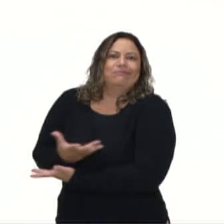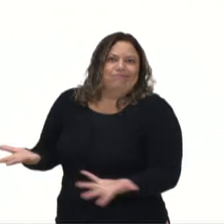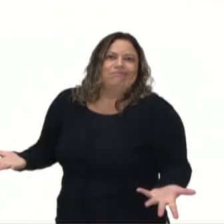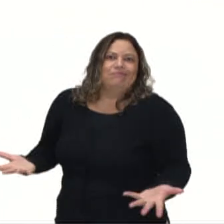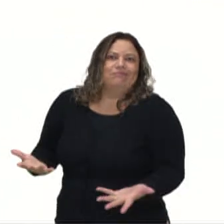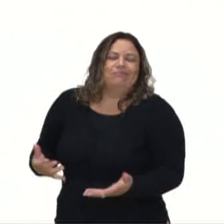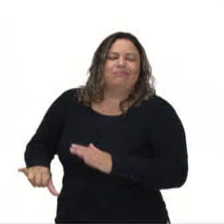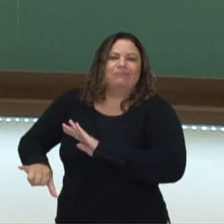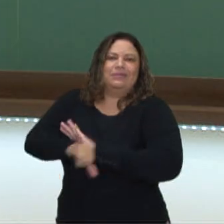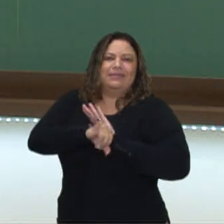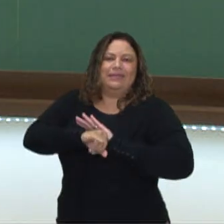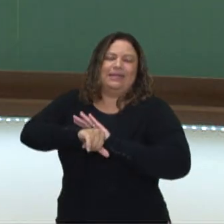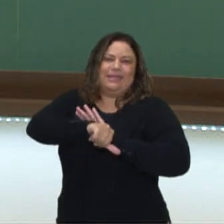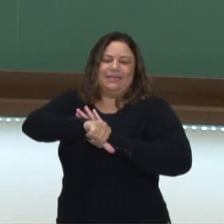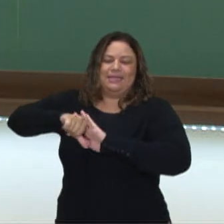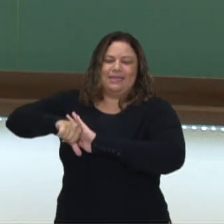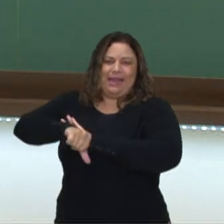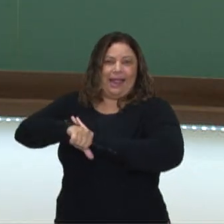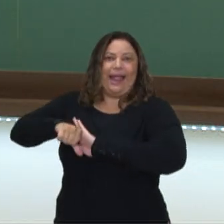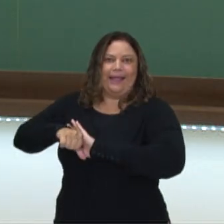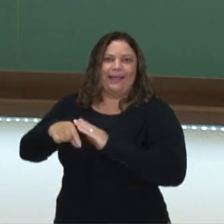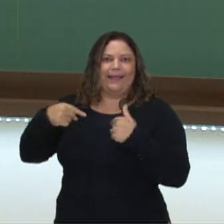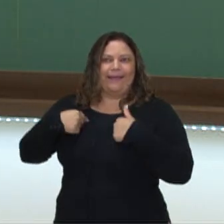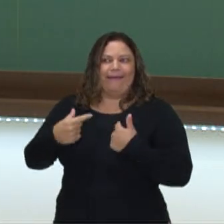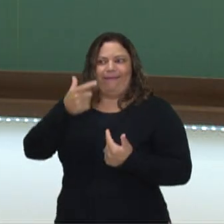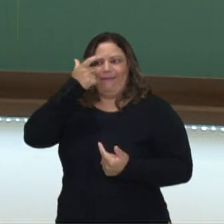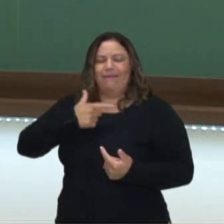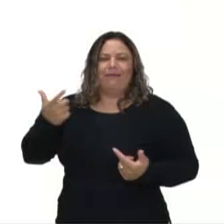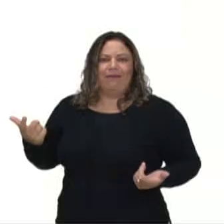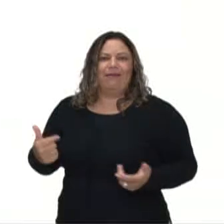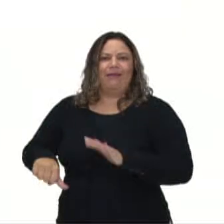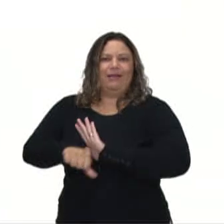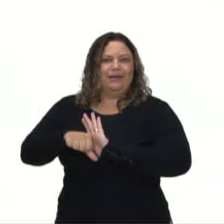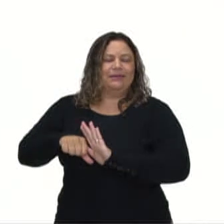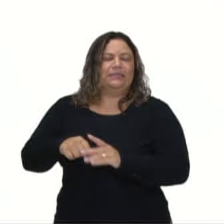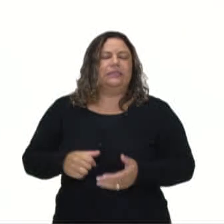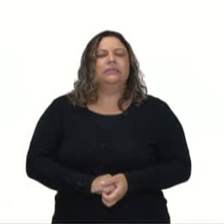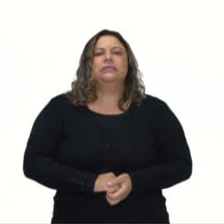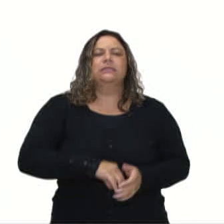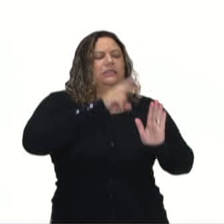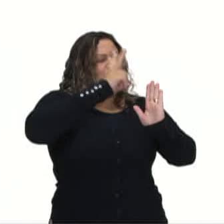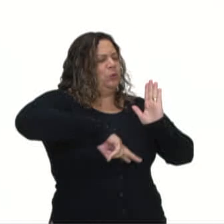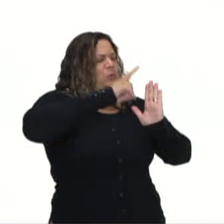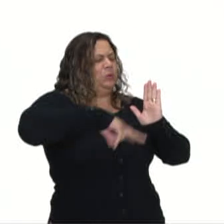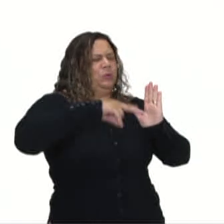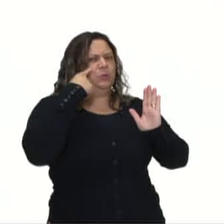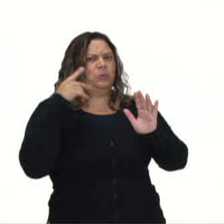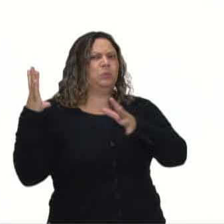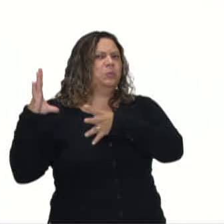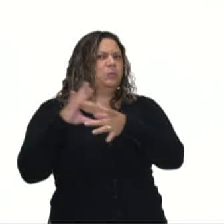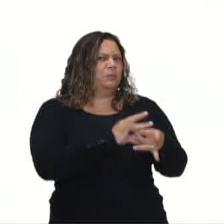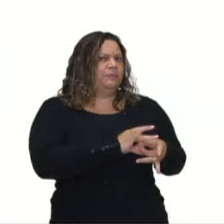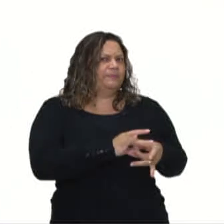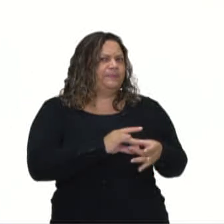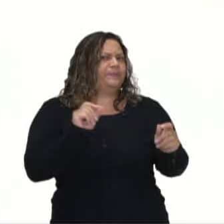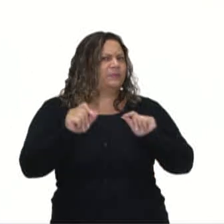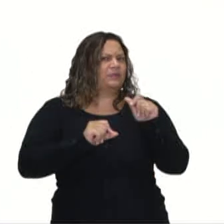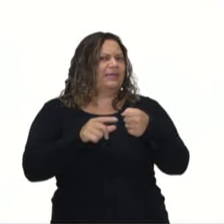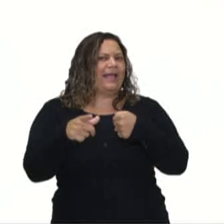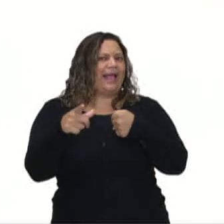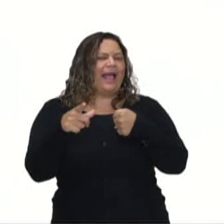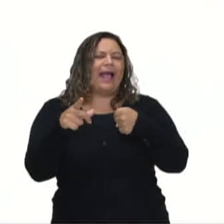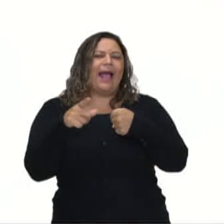completamente documento. E o leitor? Depois de ler este anexo, anexo